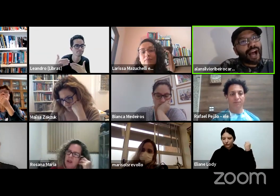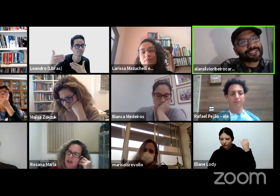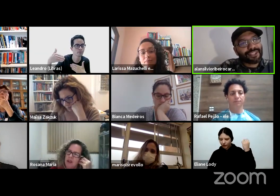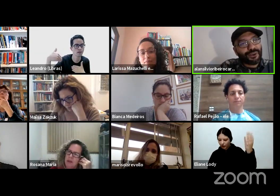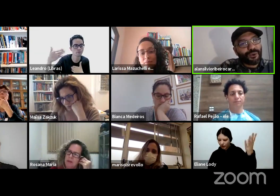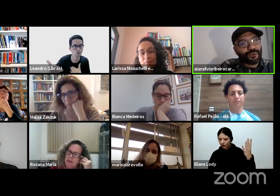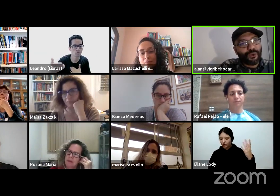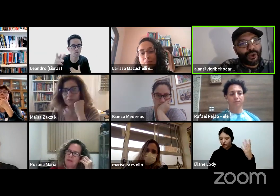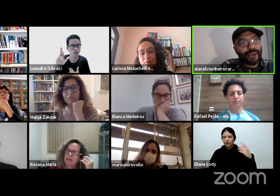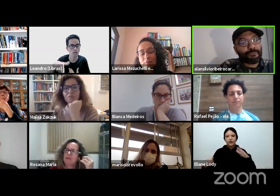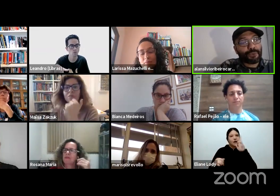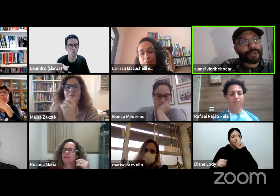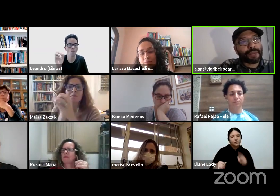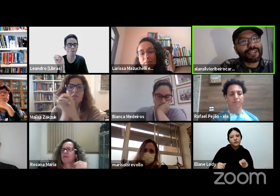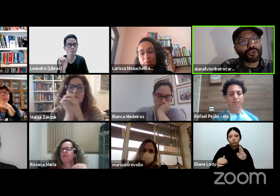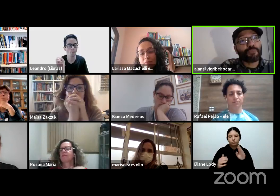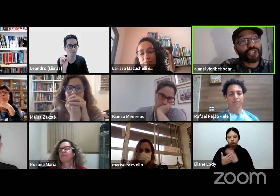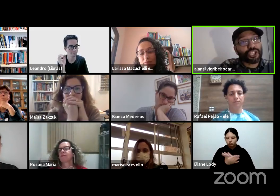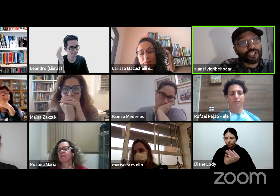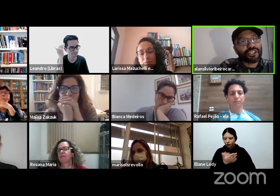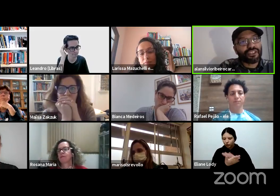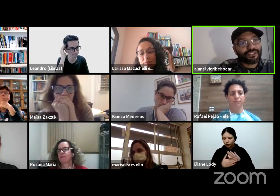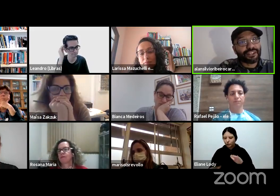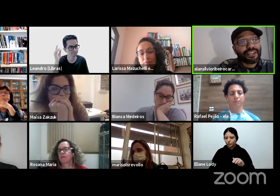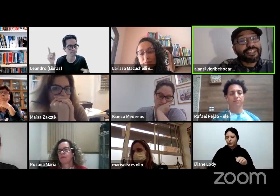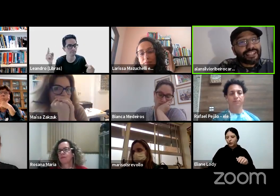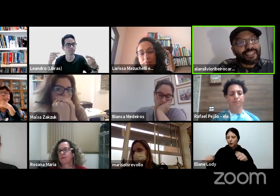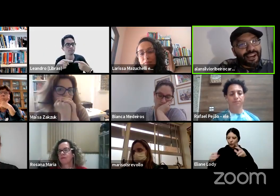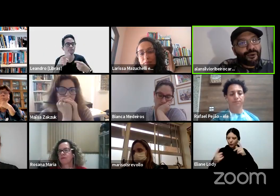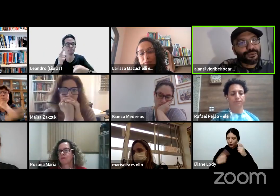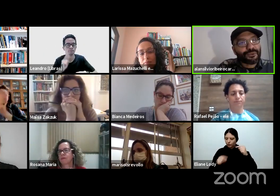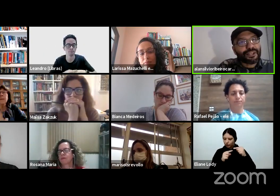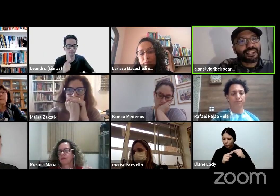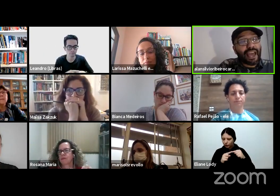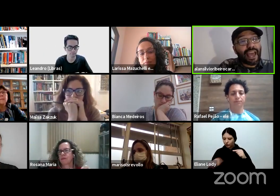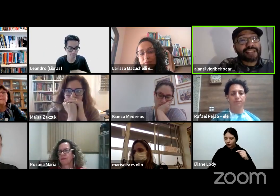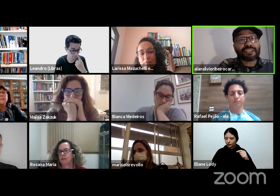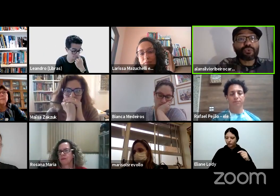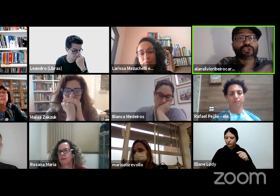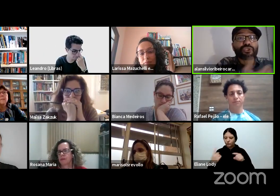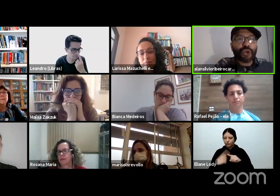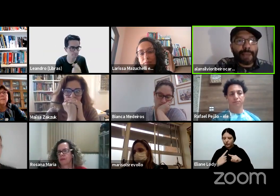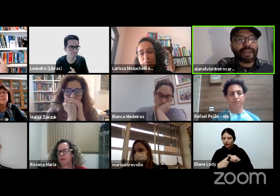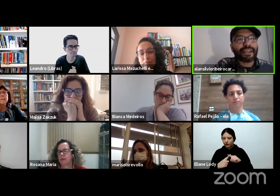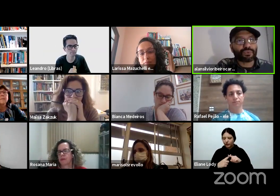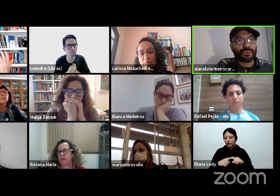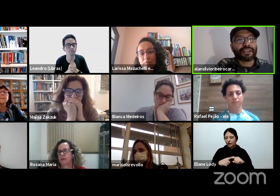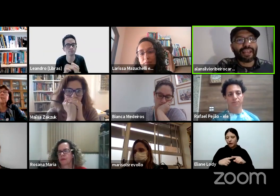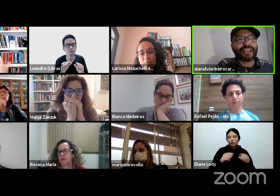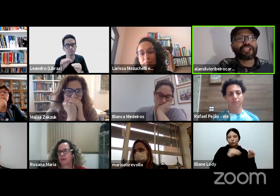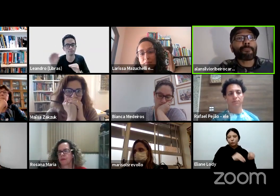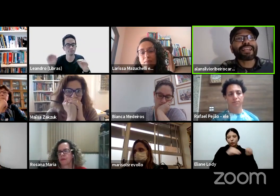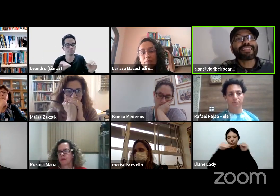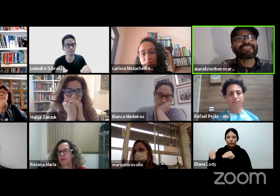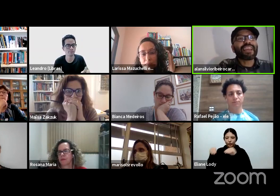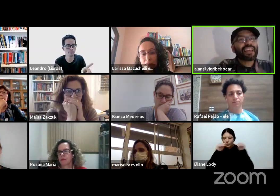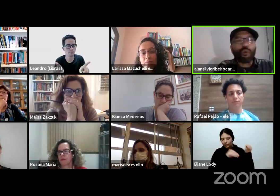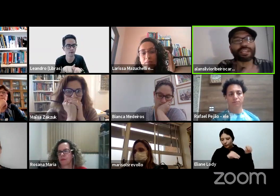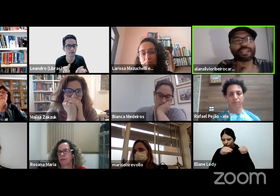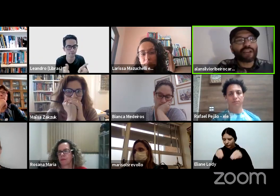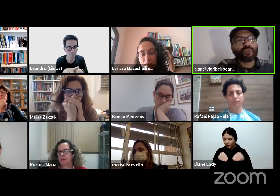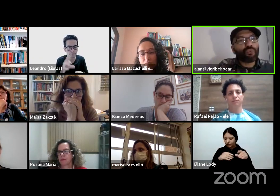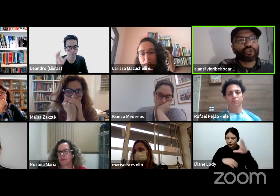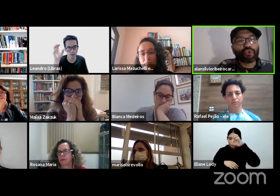nenhuma razão propriamente objetiva, que não, né, essa do deslocamento, né, de aprender